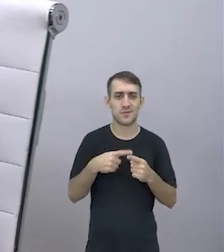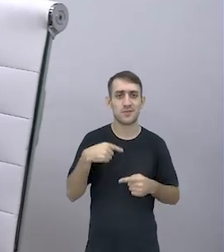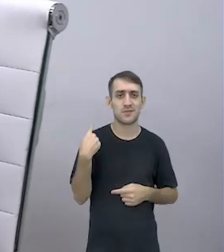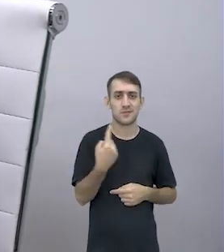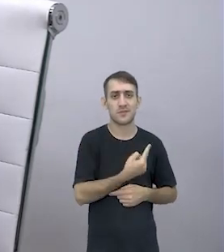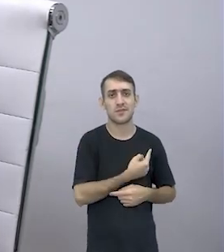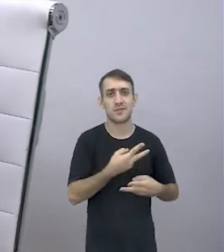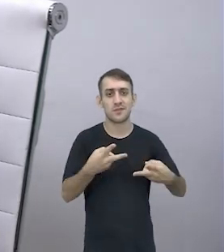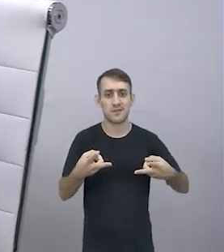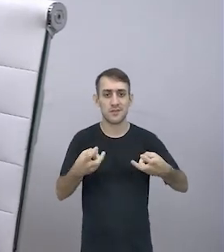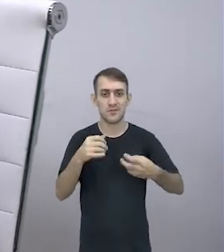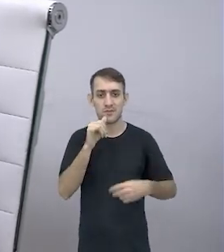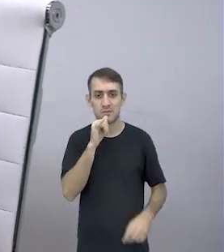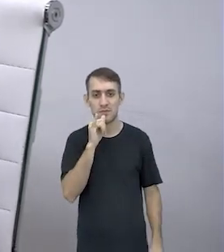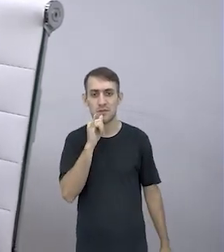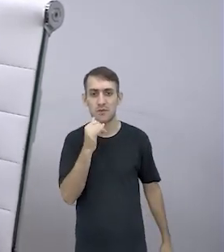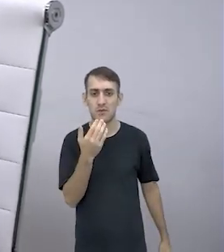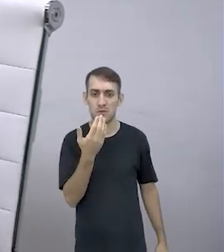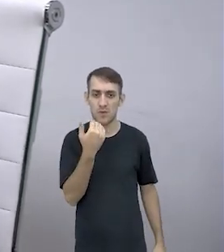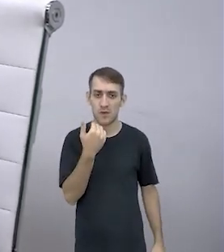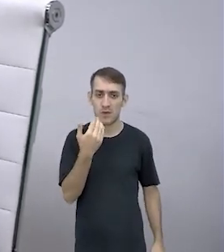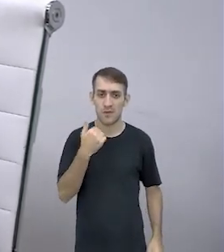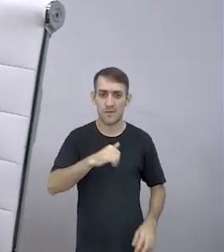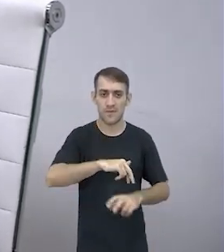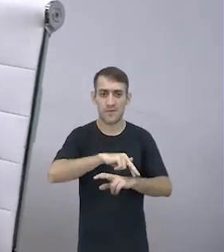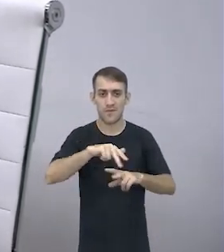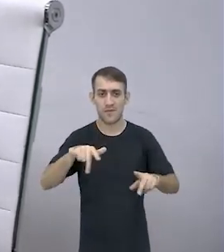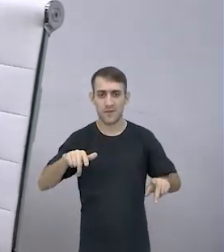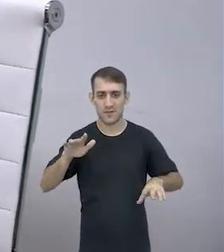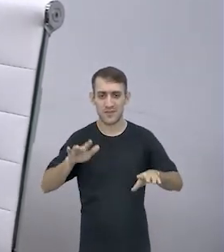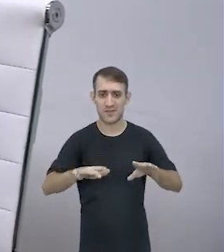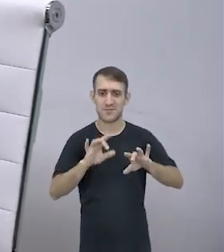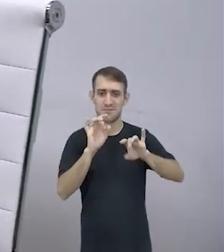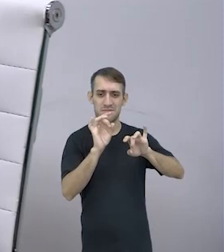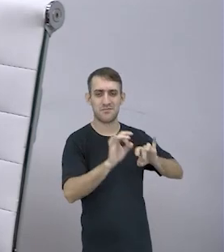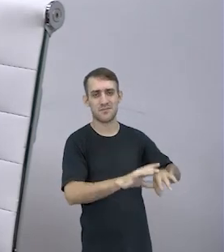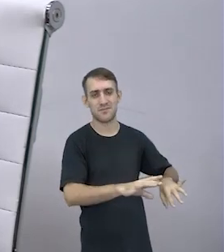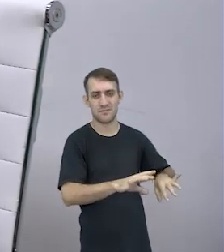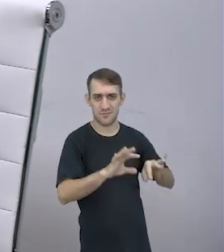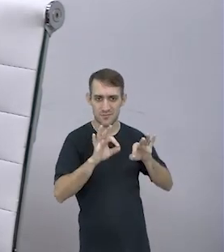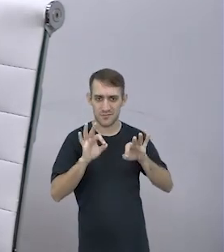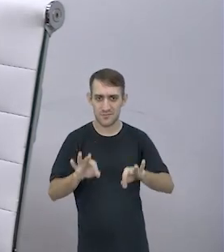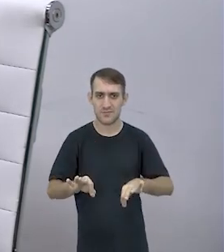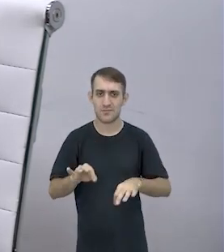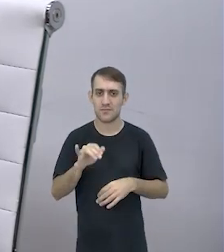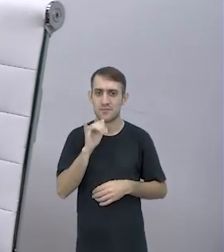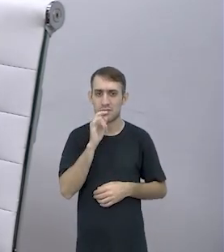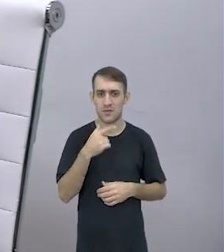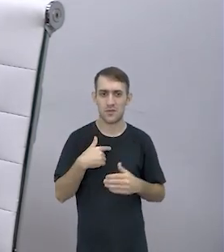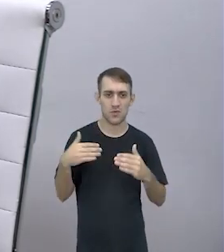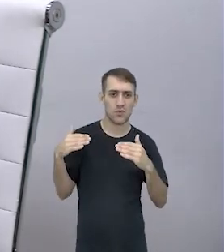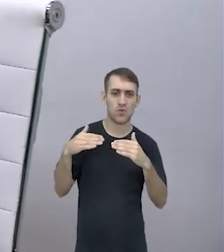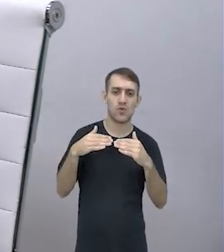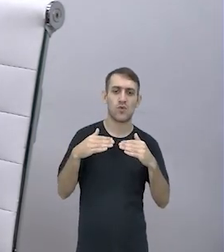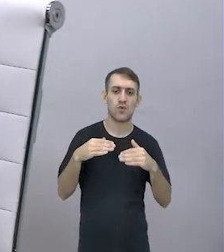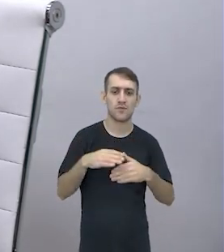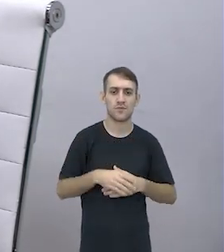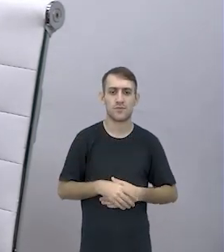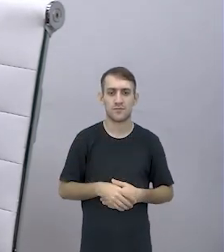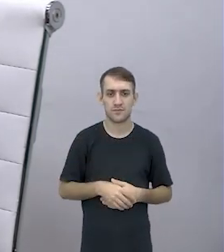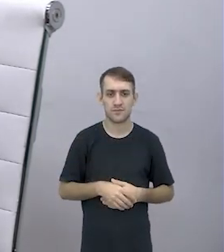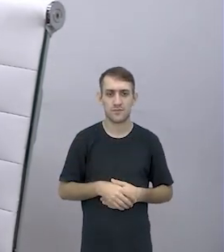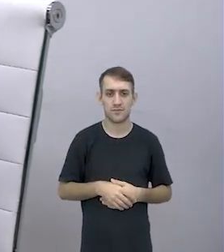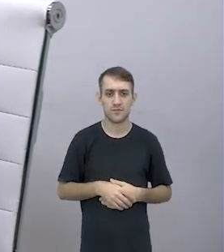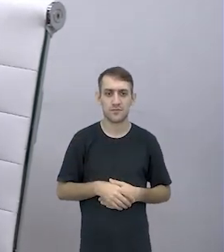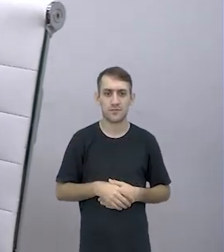que muitos alimentos vão parar na lata de lixo, né? Então, eu concordo.